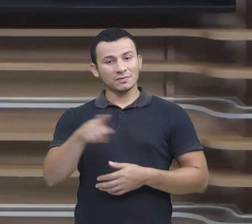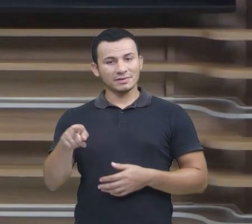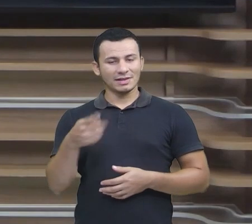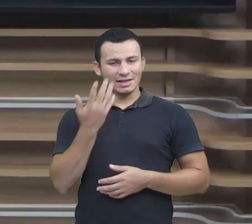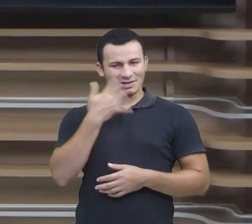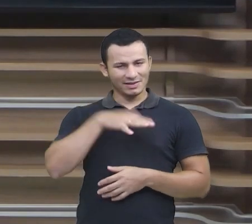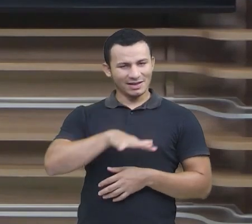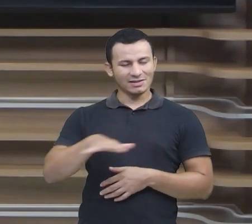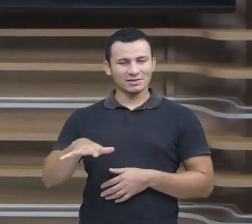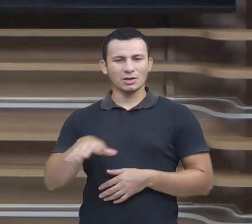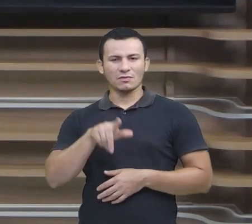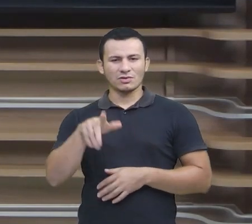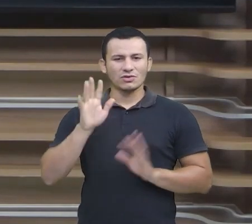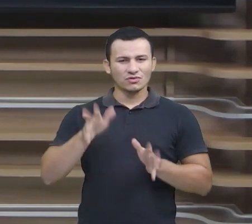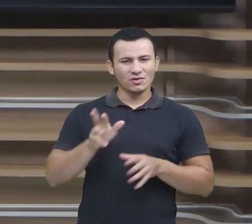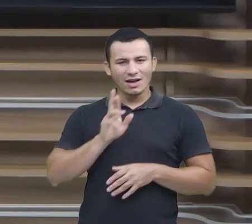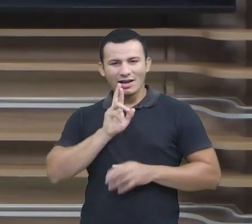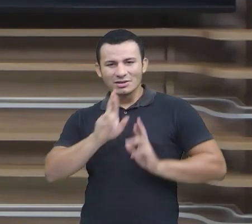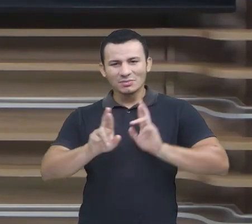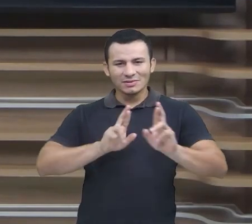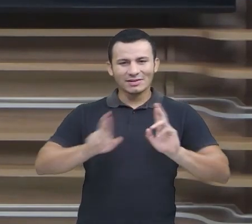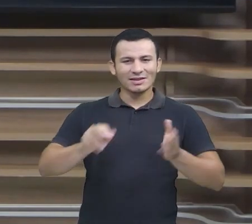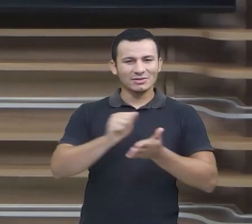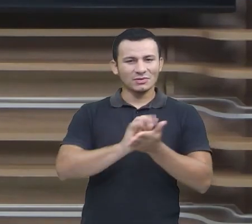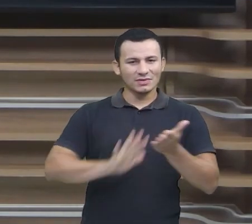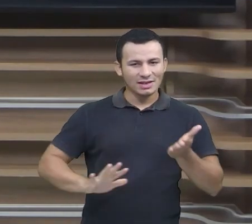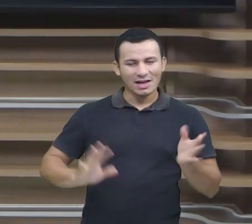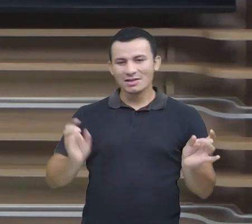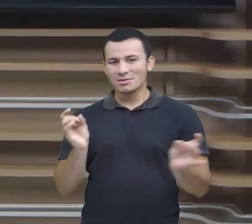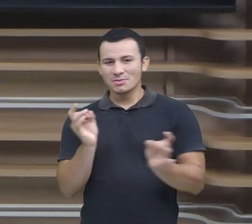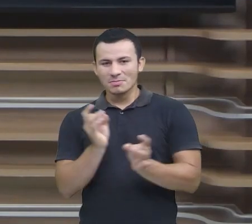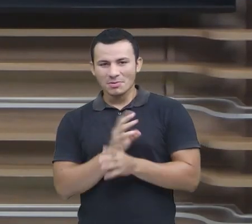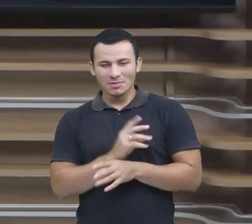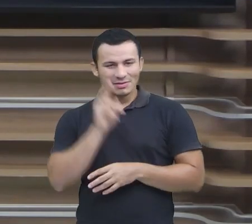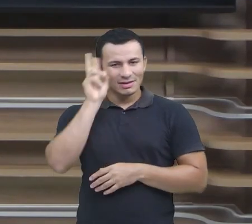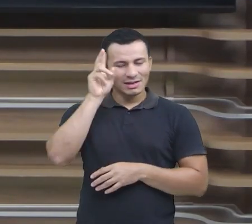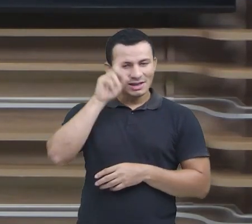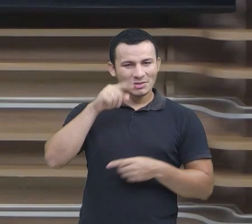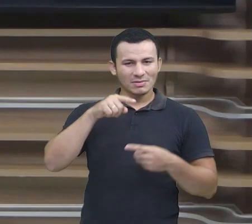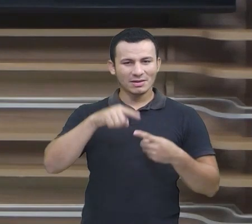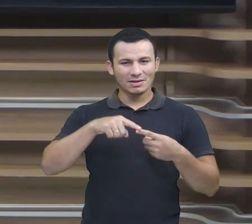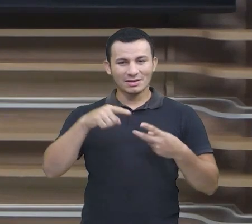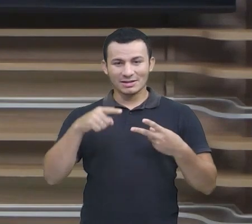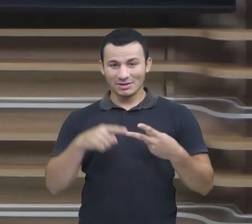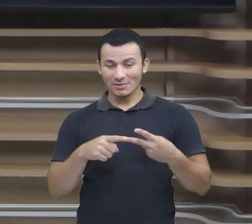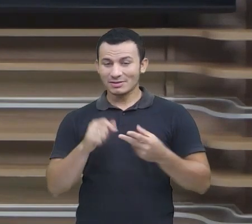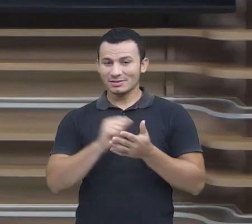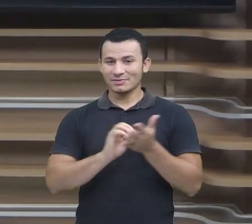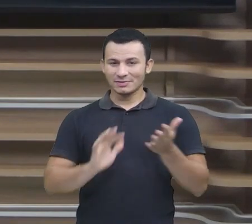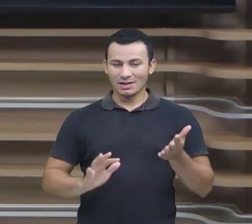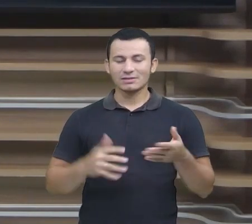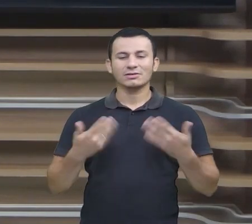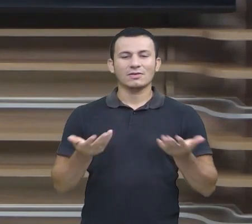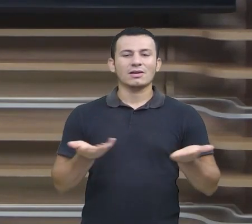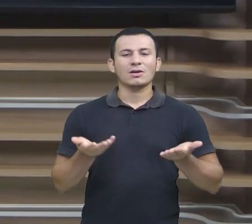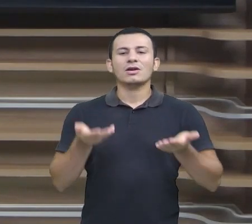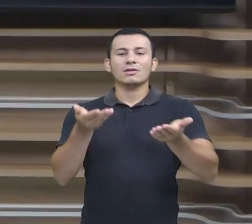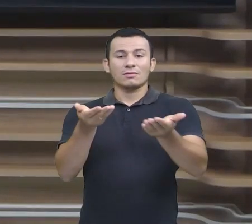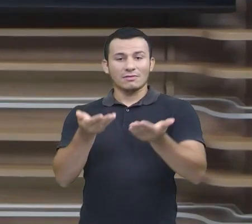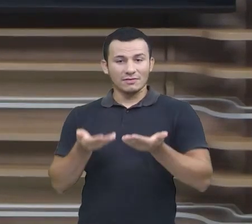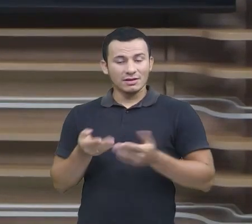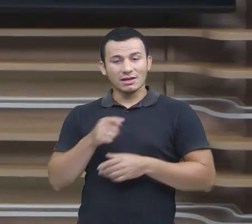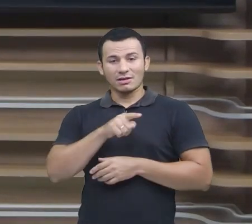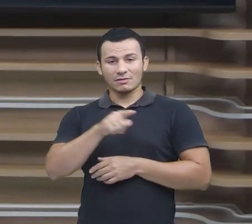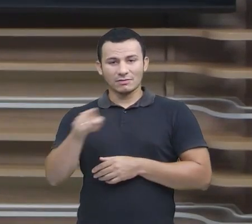Agora que eu sei que vocês já resolveram os nossos 2 desafios do dia, eu convido vocês